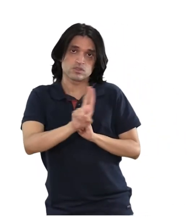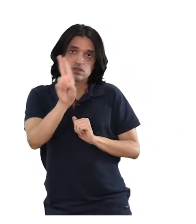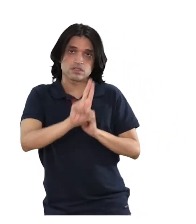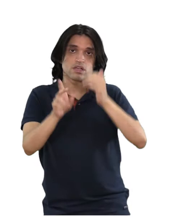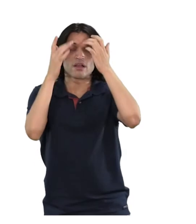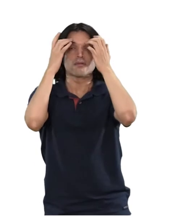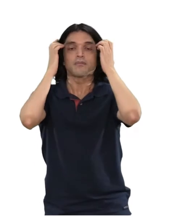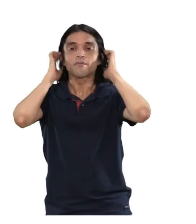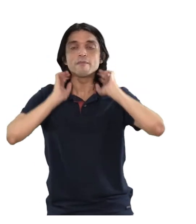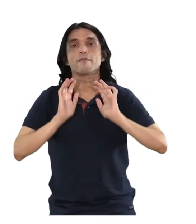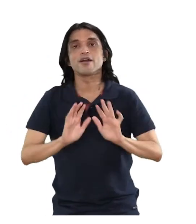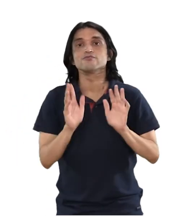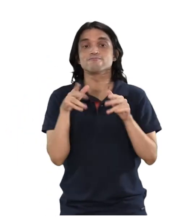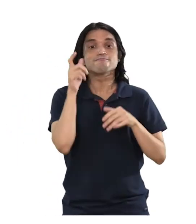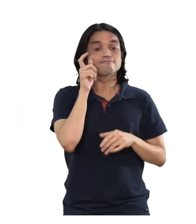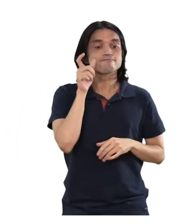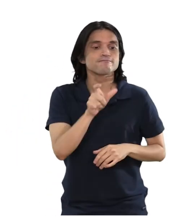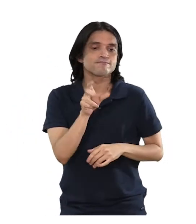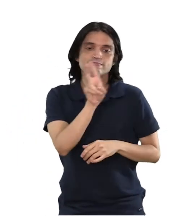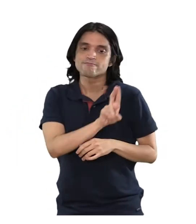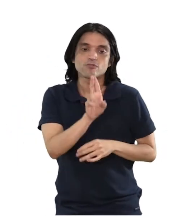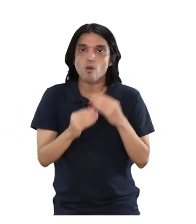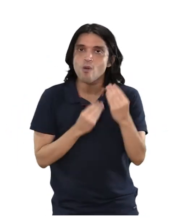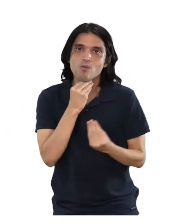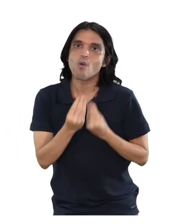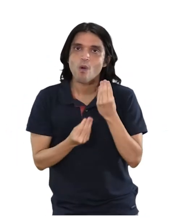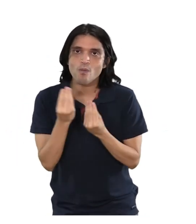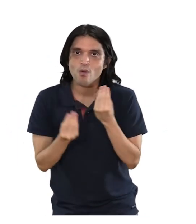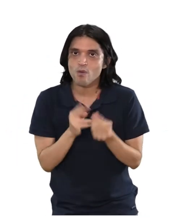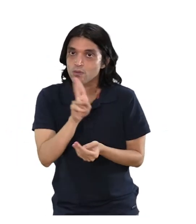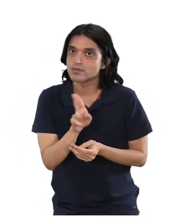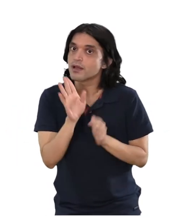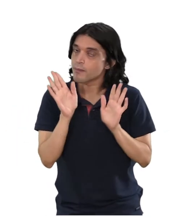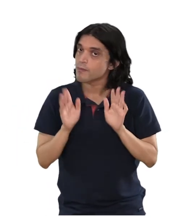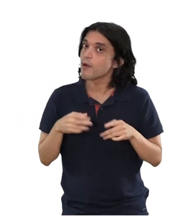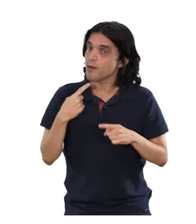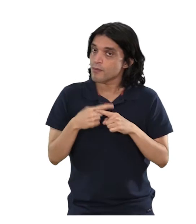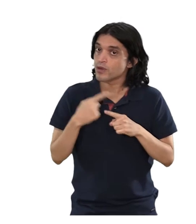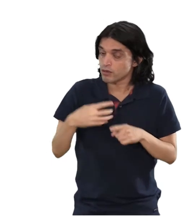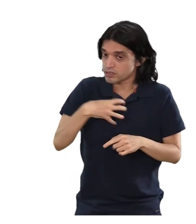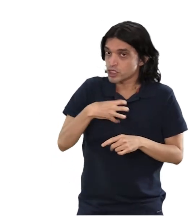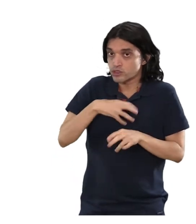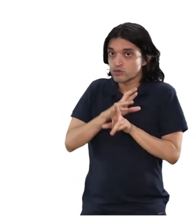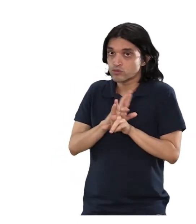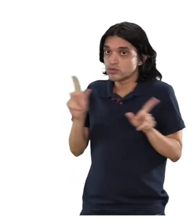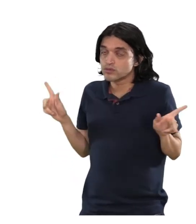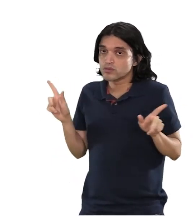de uso, pois ele pode interferir ou modificar o sentido do operador. O que é